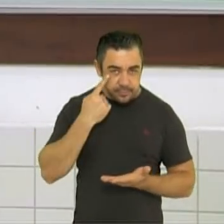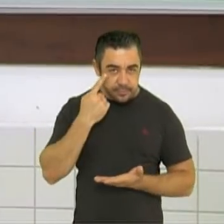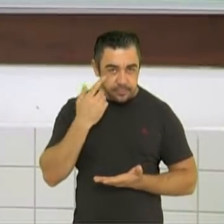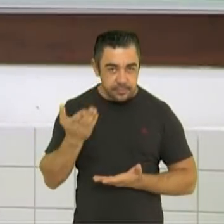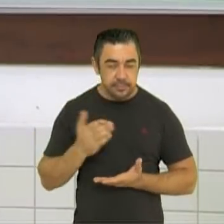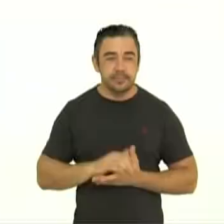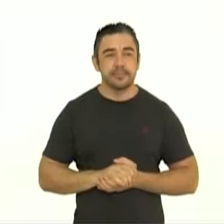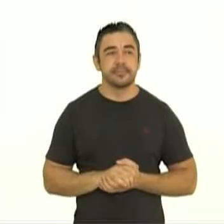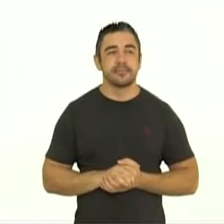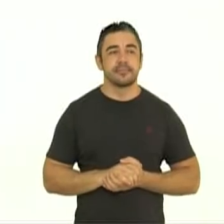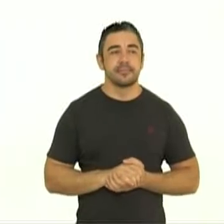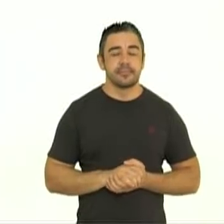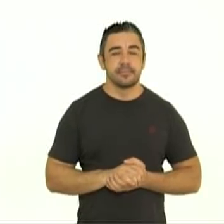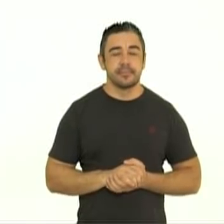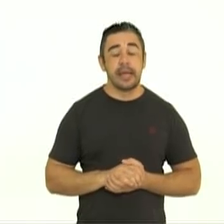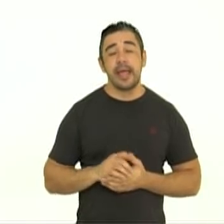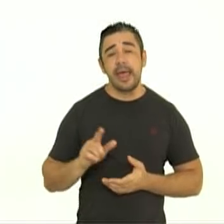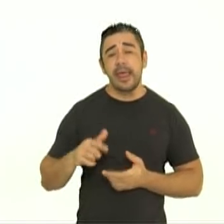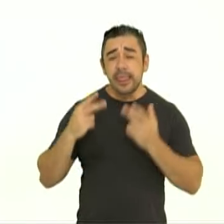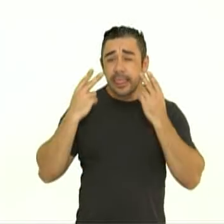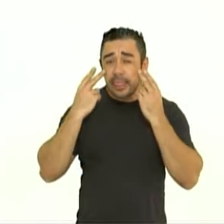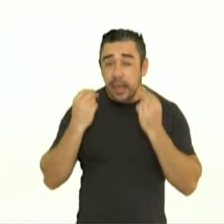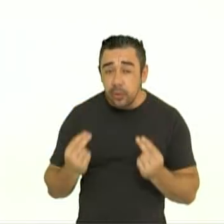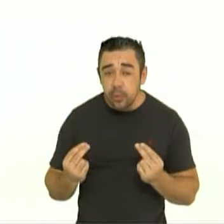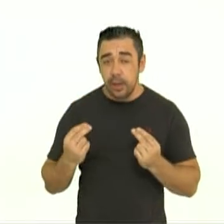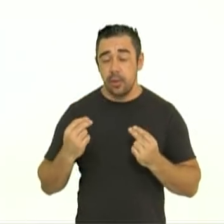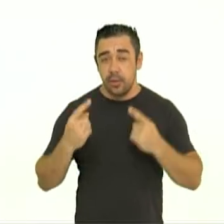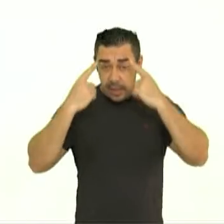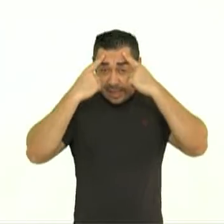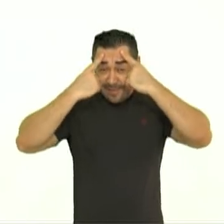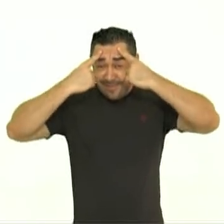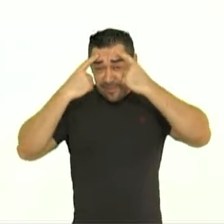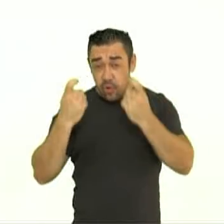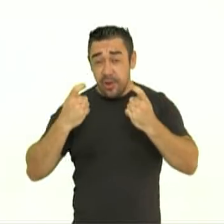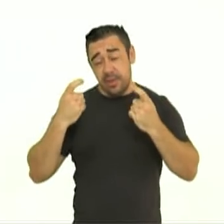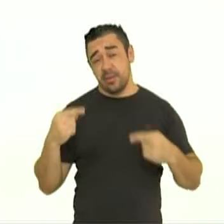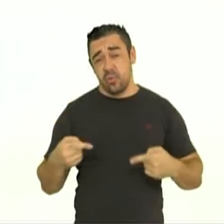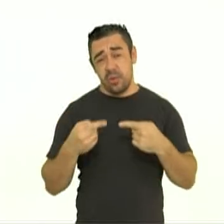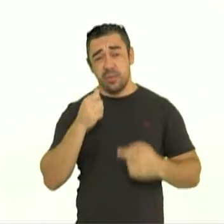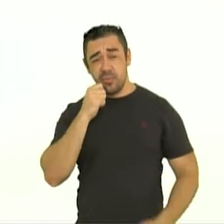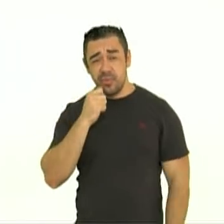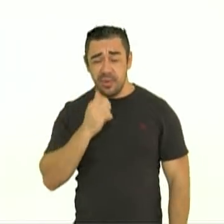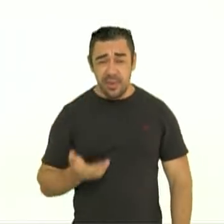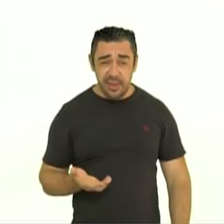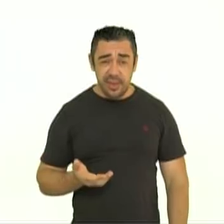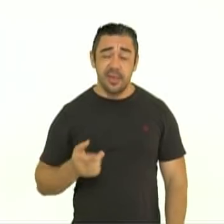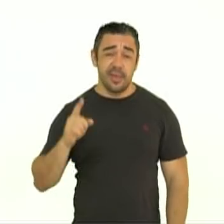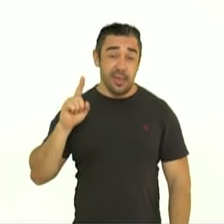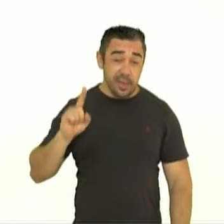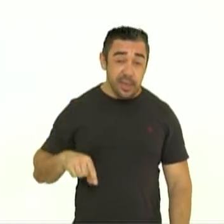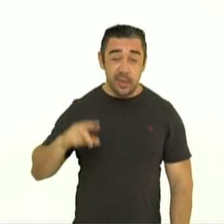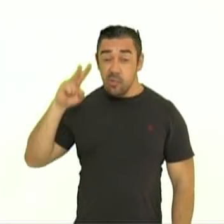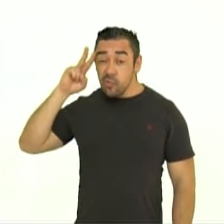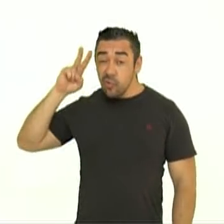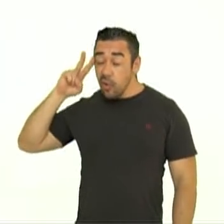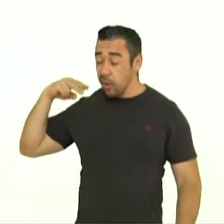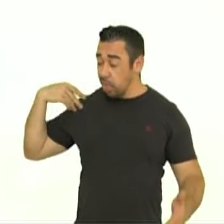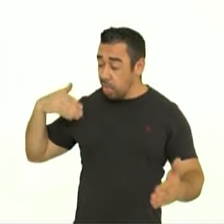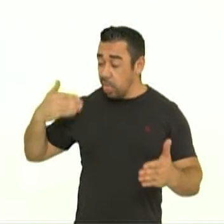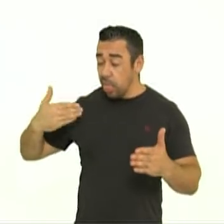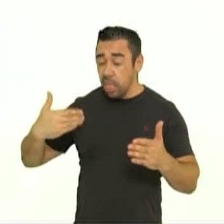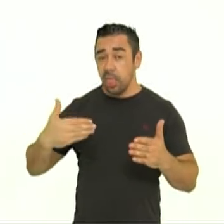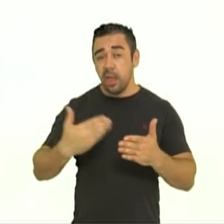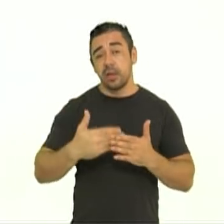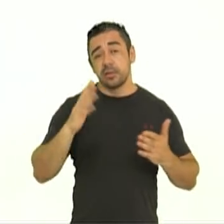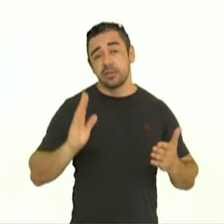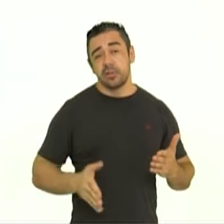conferir? É a naturalização da violência contra a mulher, que é algo histórico e socialmente